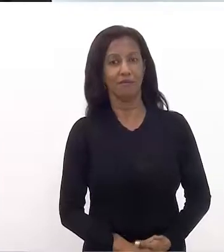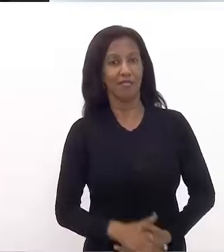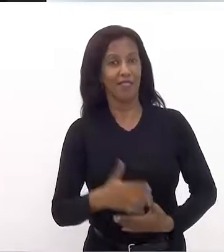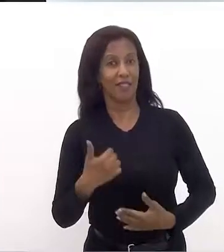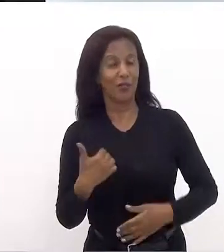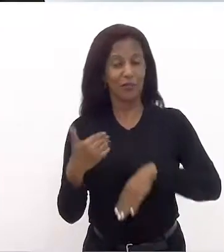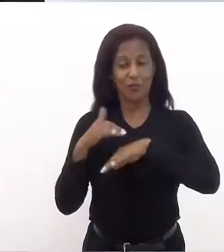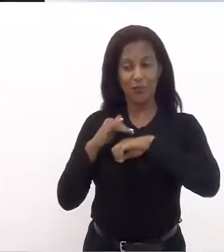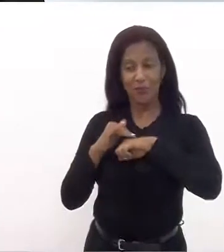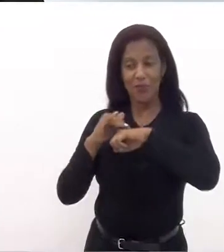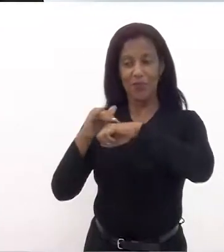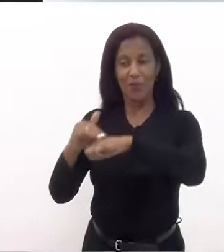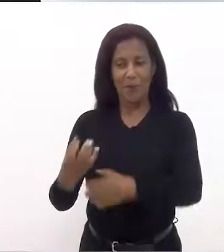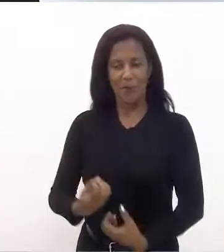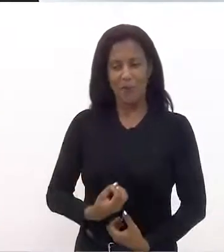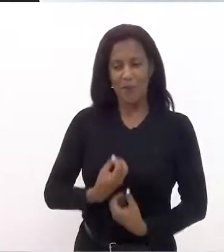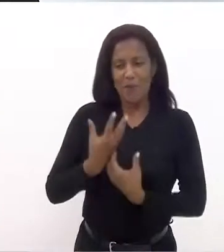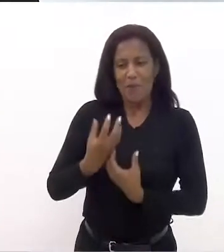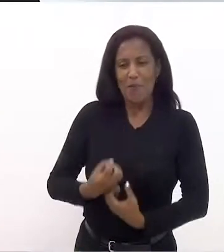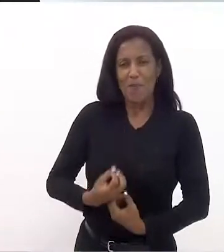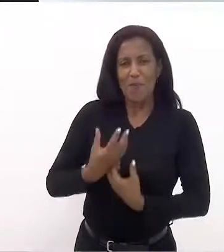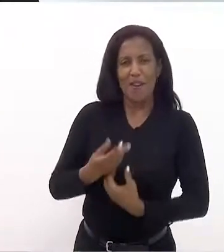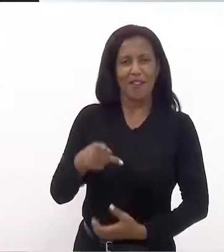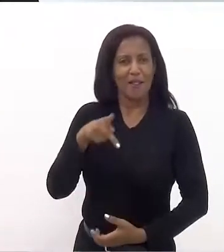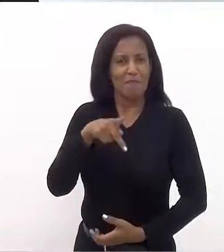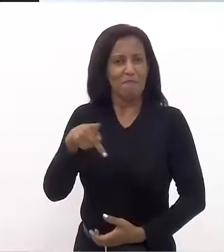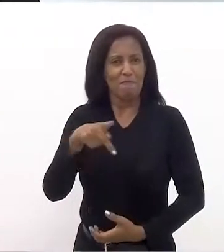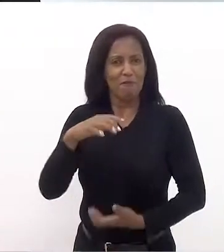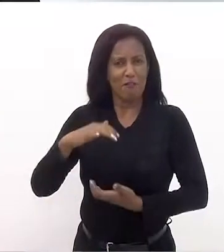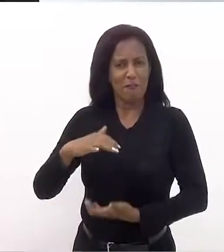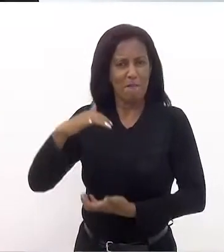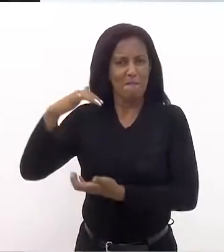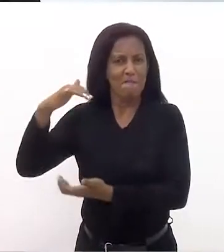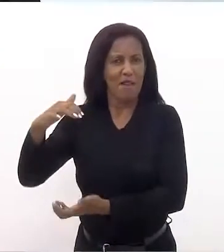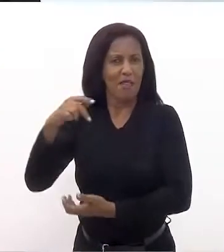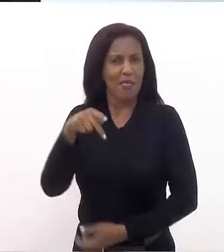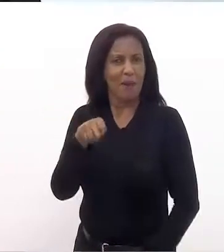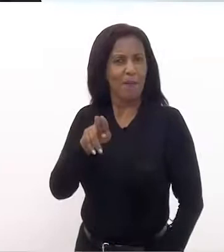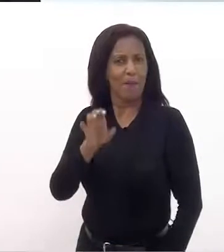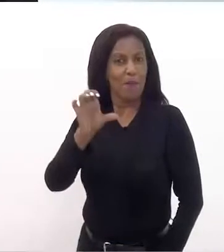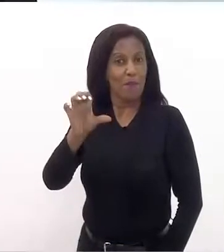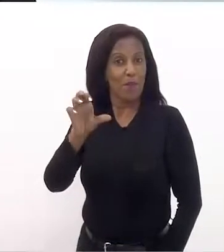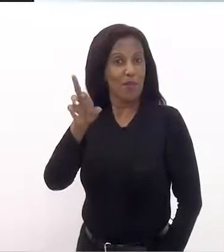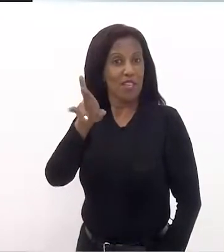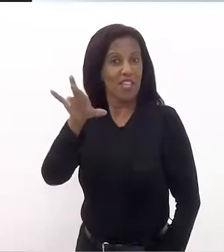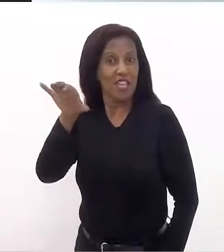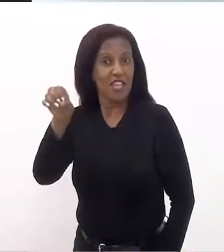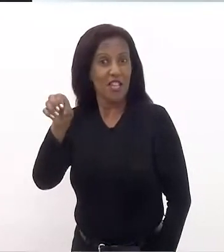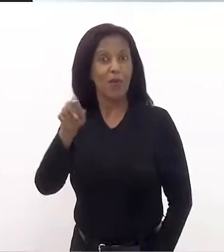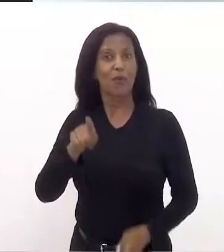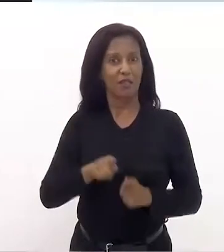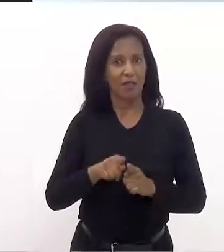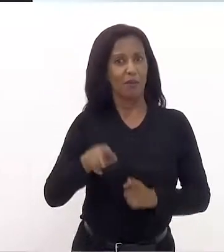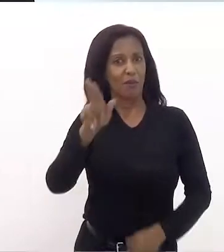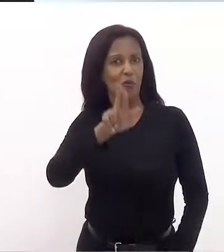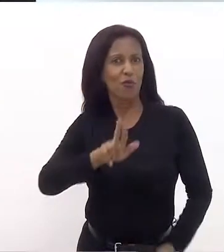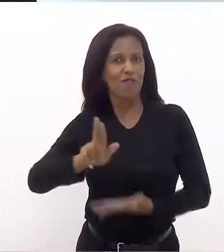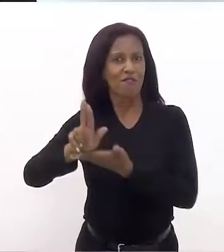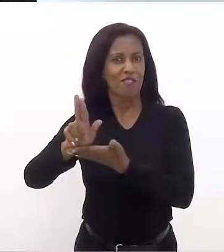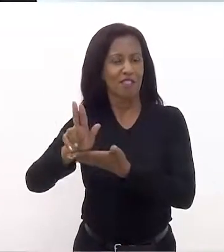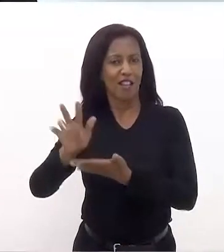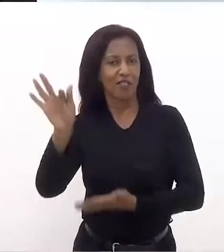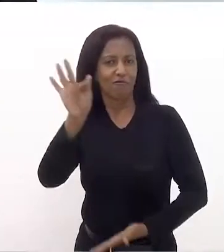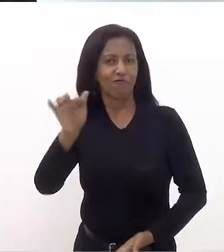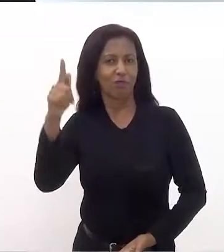Eu vou conversar com o poeta, ensaísta, professor emérito titular da PUC-Rio e da Universidade Federal de Goiás,